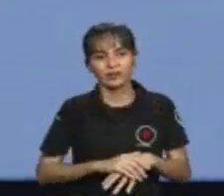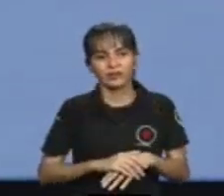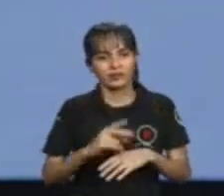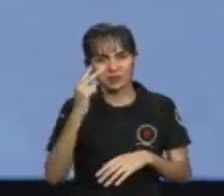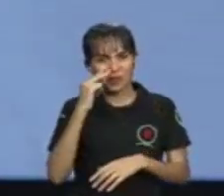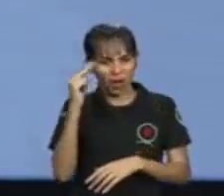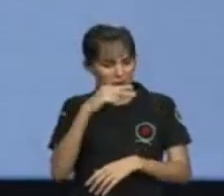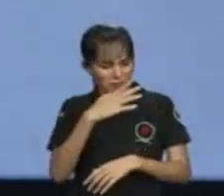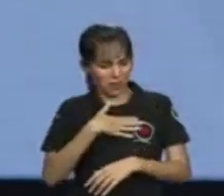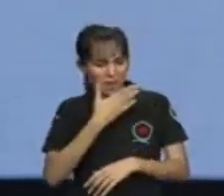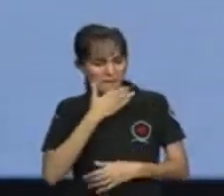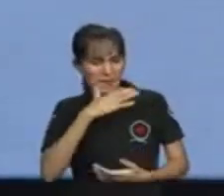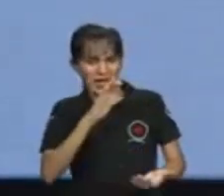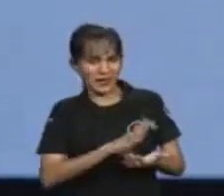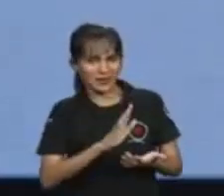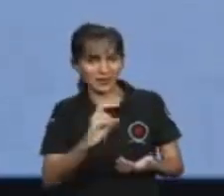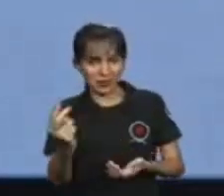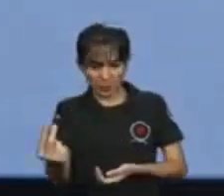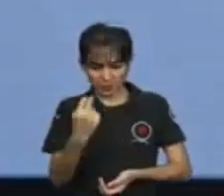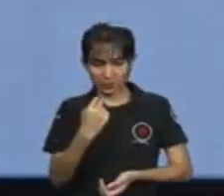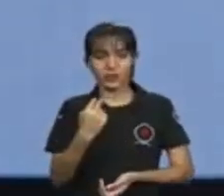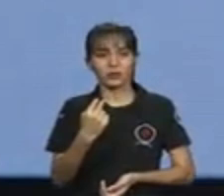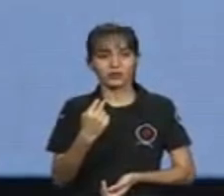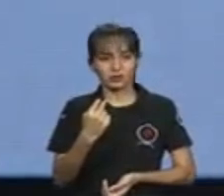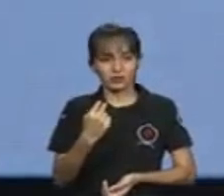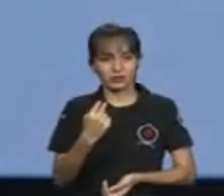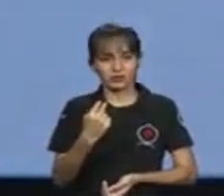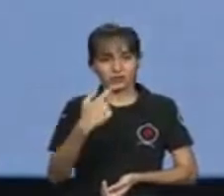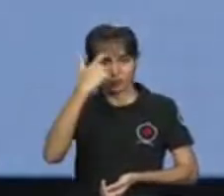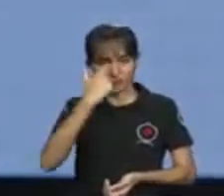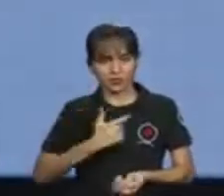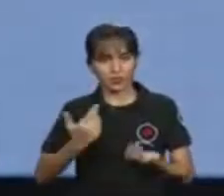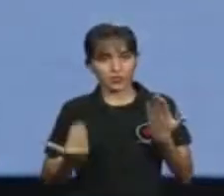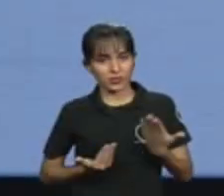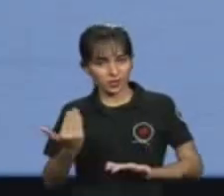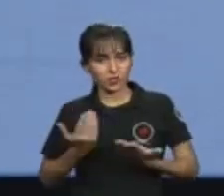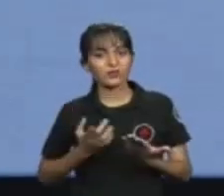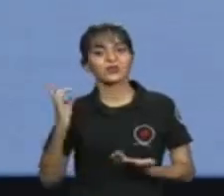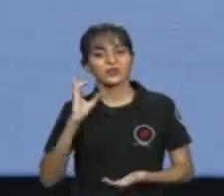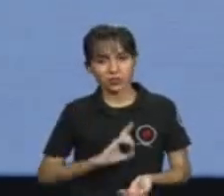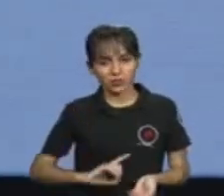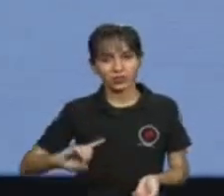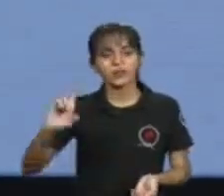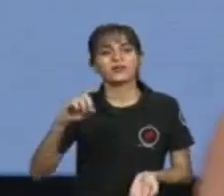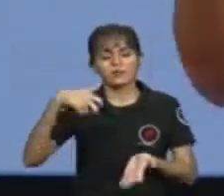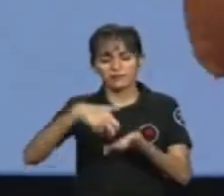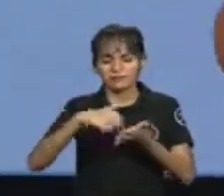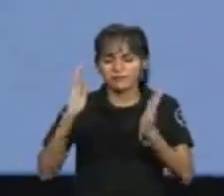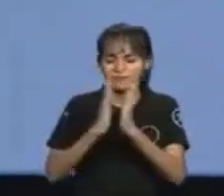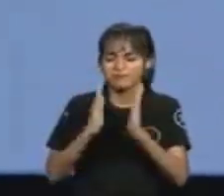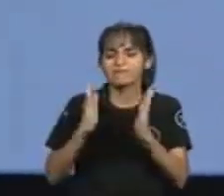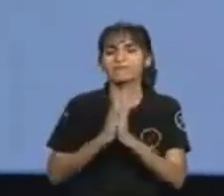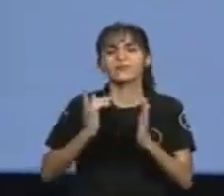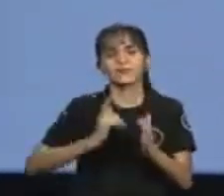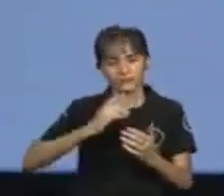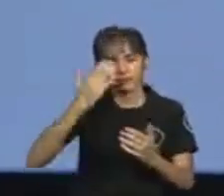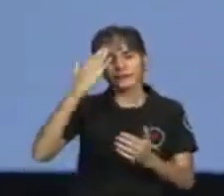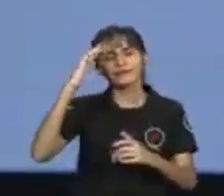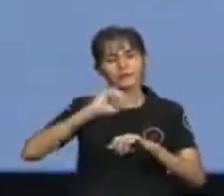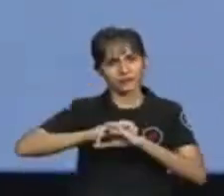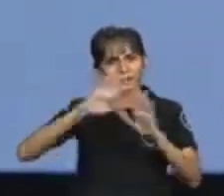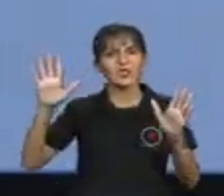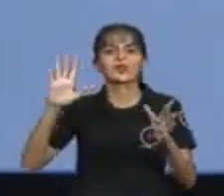marido, olhe para mim. Olhe para mim que sou uma serva do Senhor, que dobro os meus joelhos e tenho entendimento do